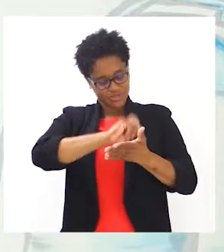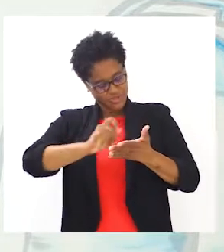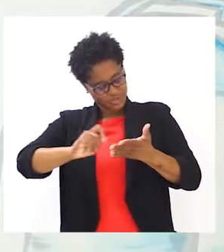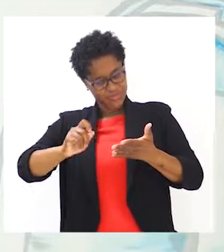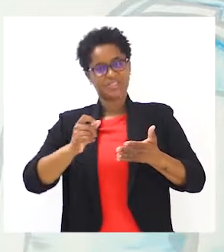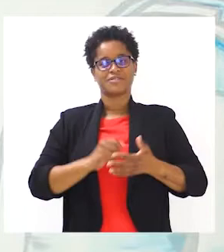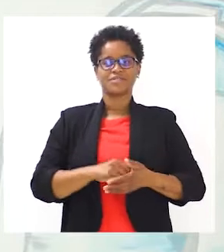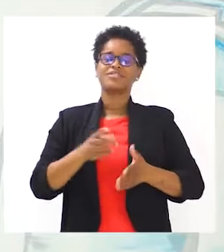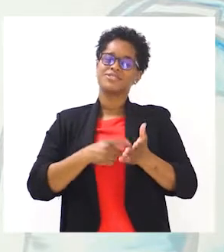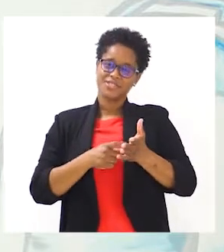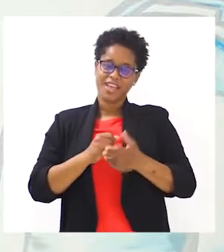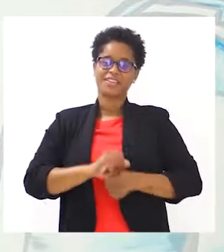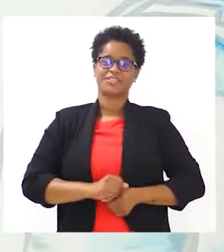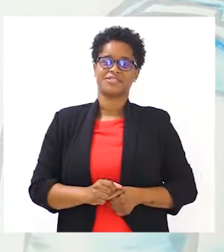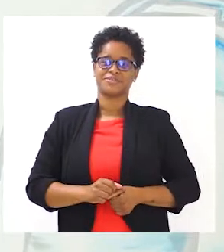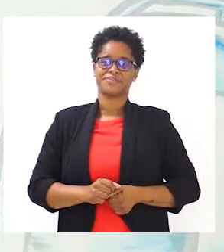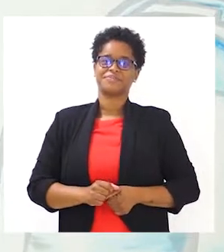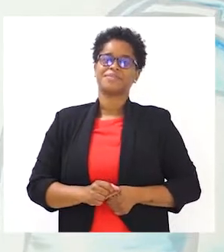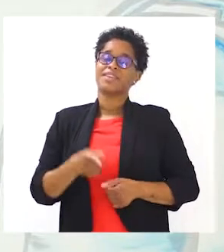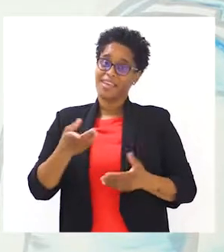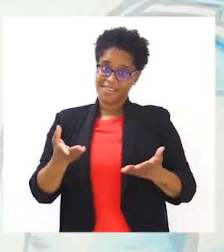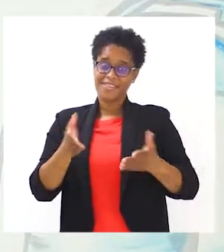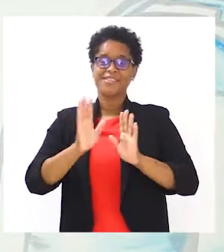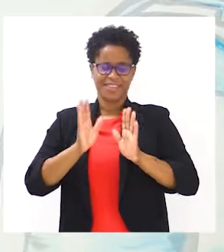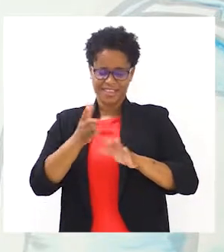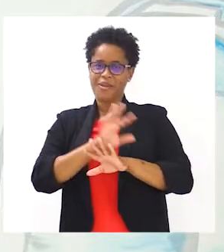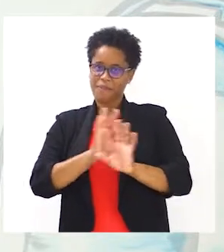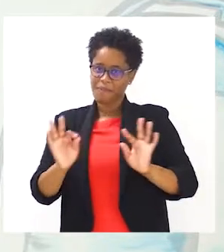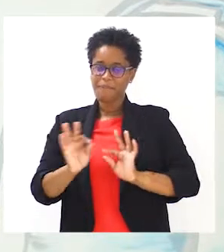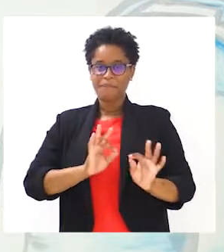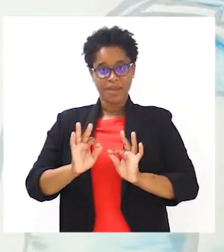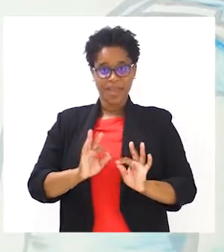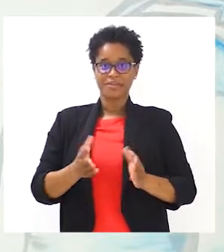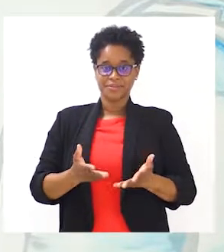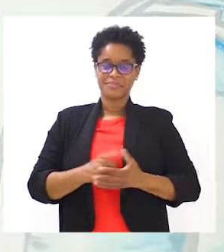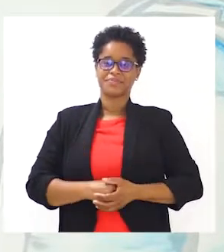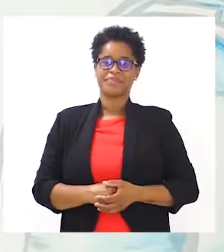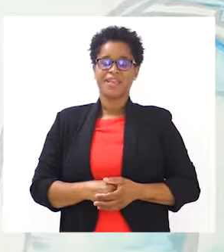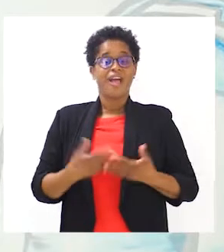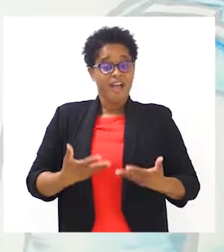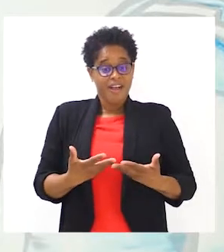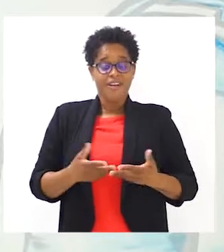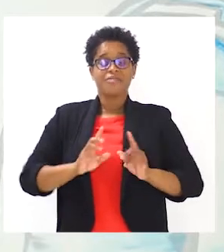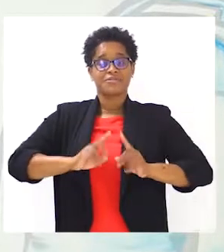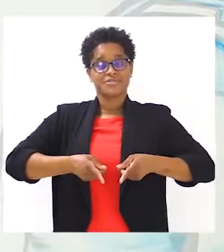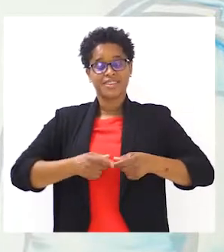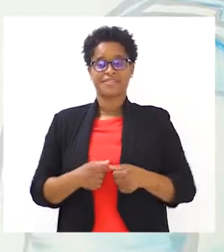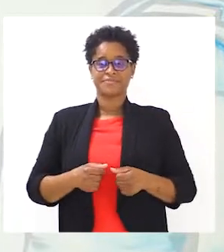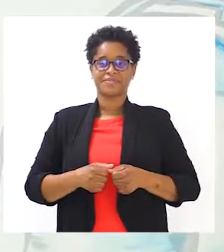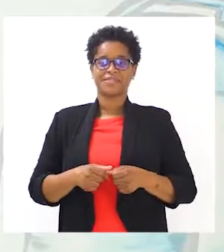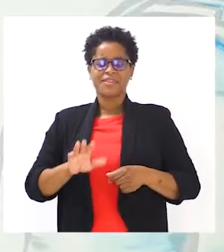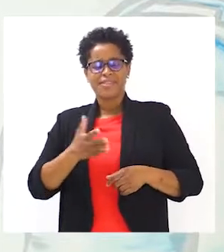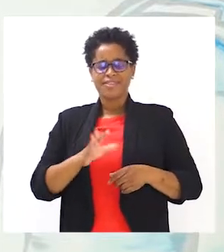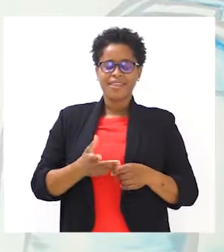anotações necessárias. E aí, já estão prontos? Então vamos lá iniciar.